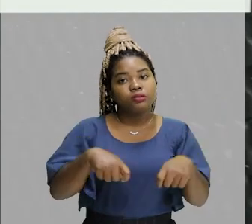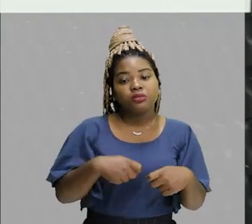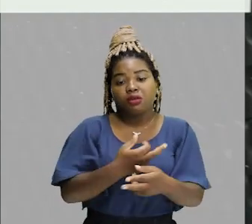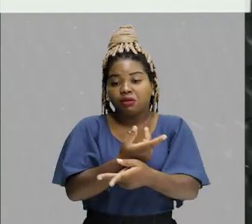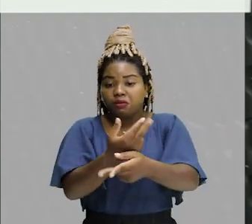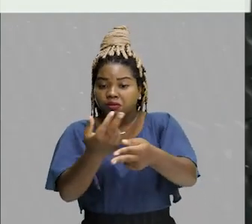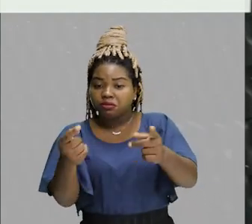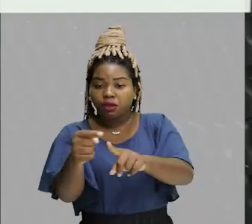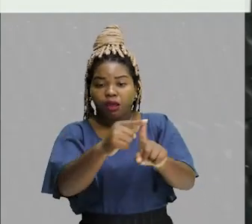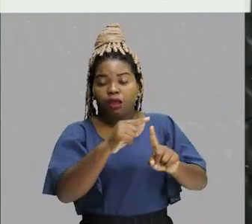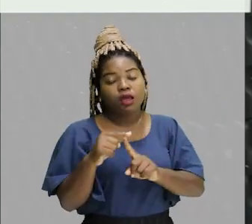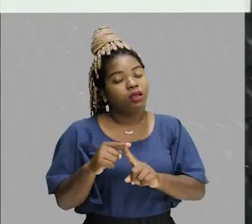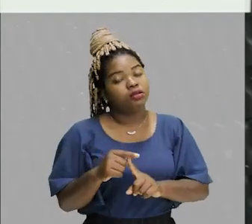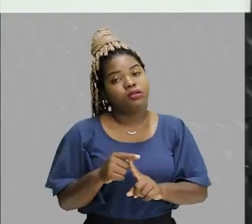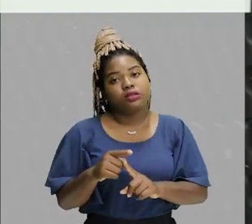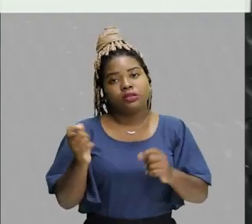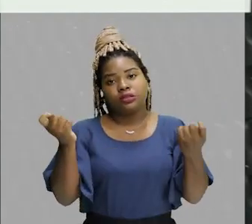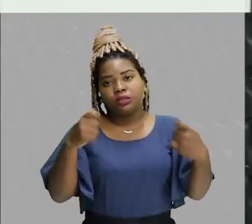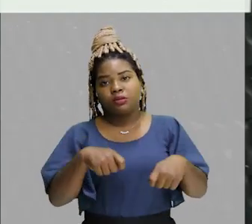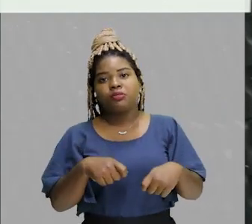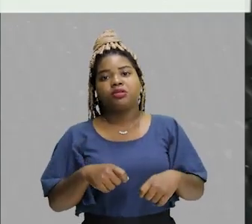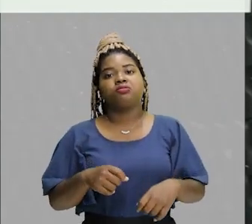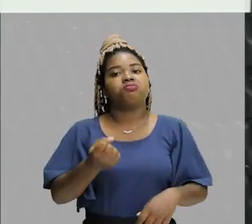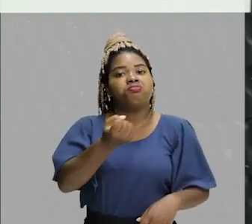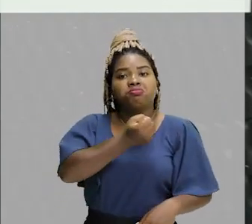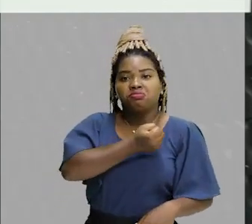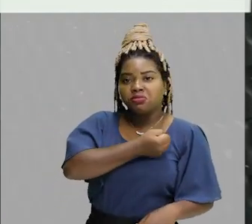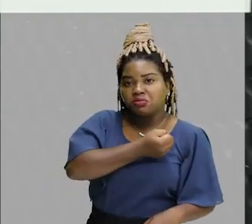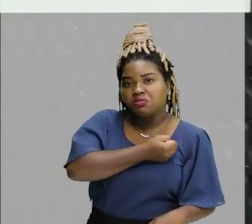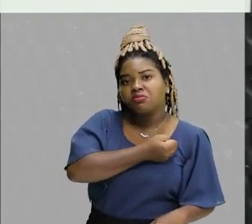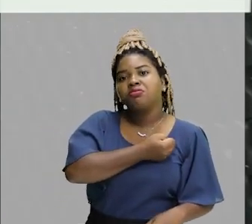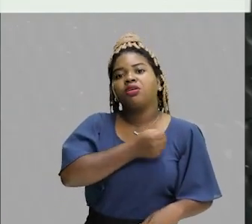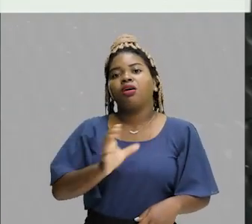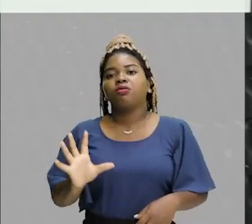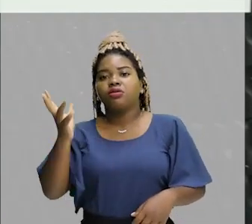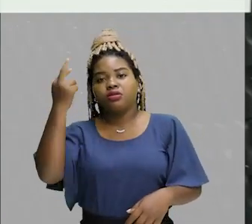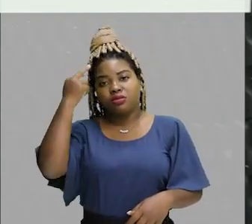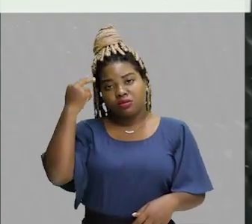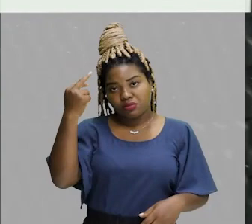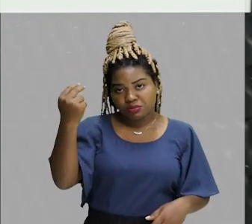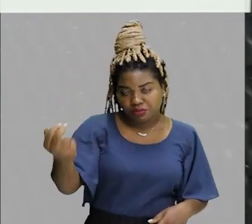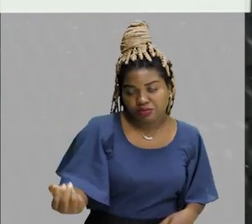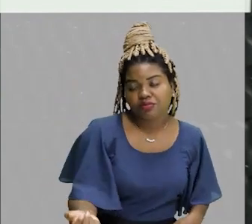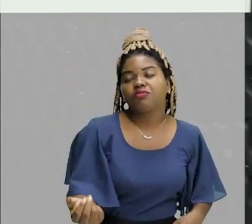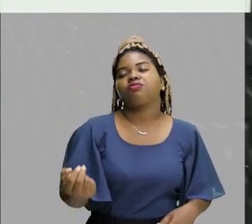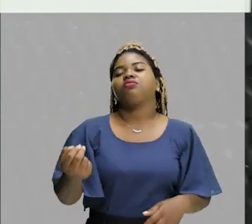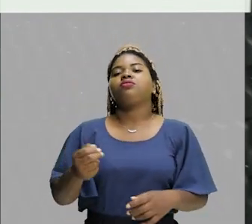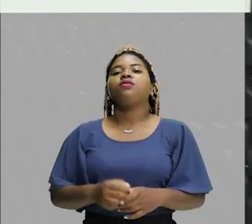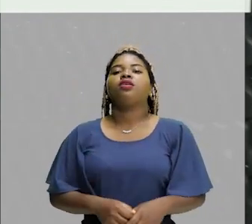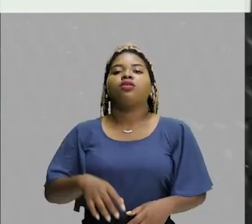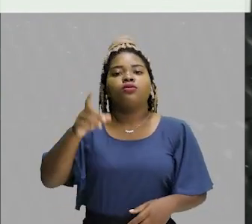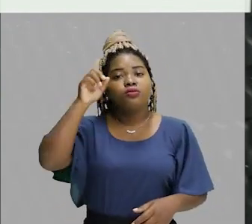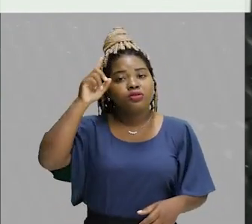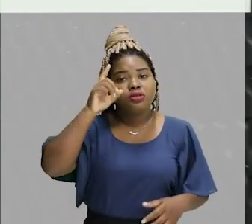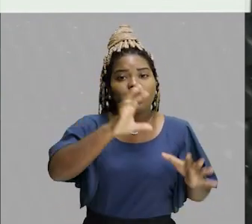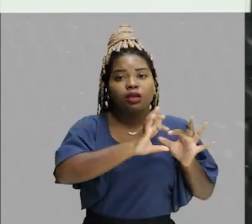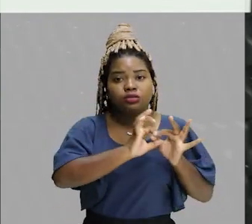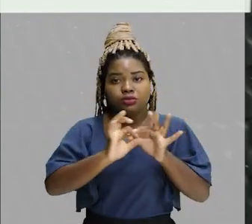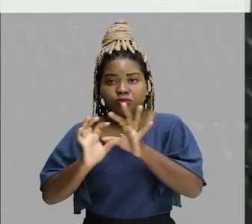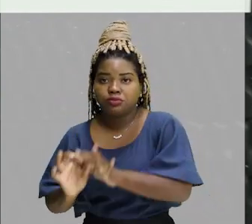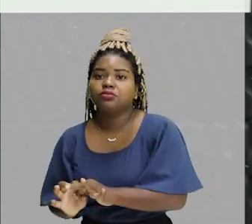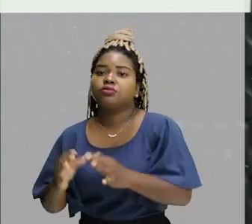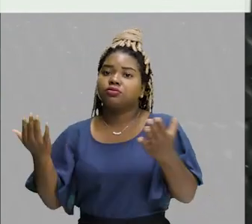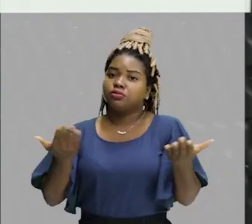variadas formas. Você pode usar dados numéricos, acontecimentos históricos, acontecimentos cotidianos. Então, isso tudo